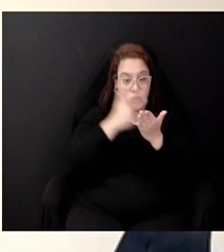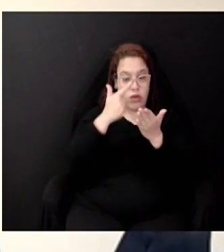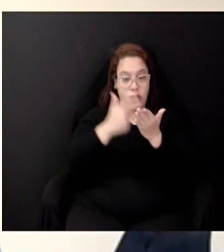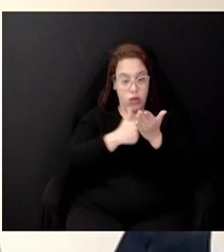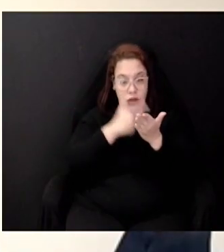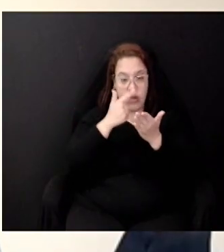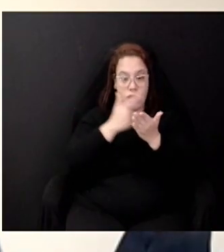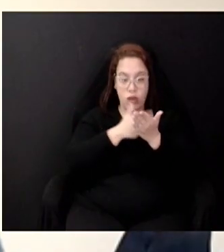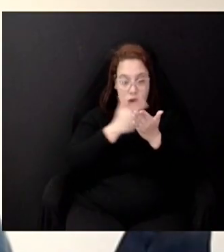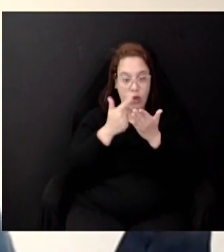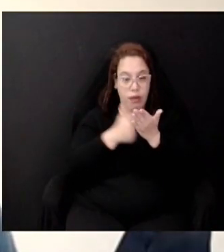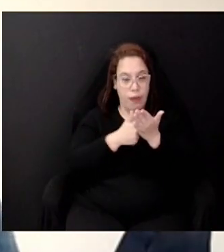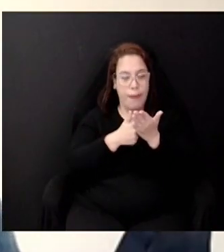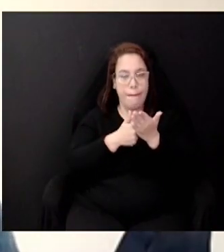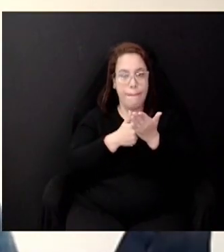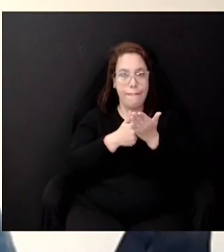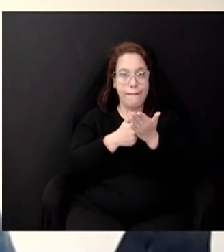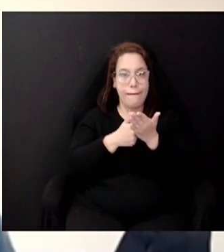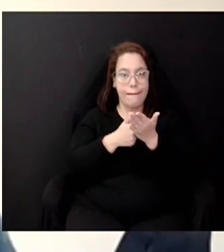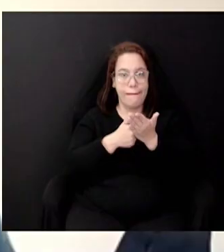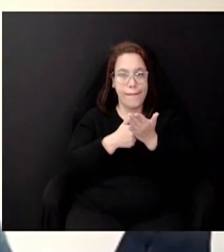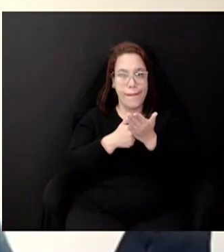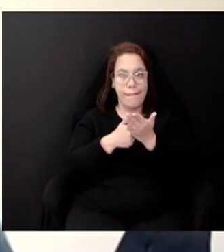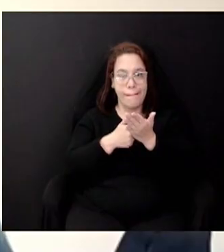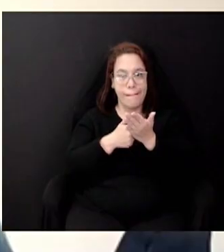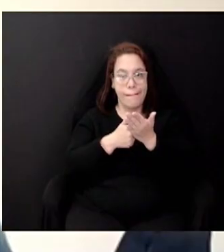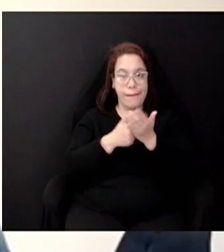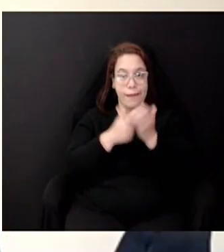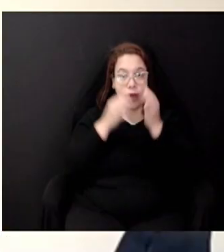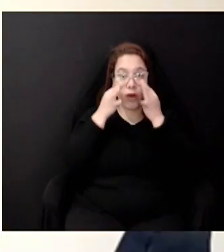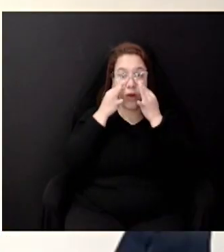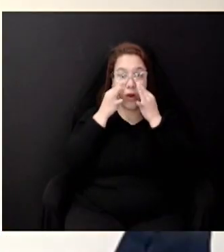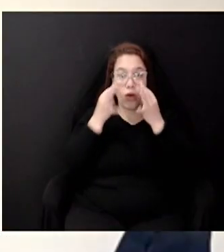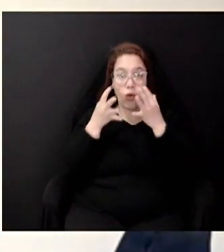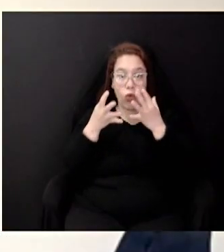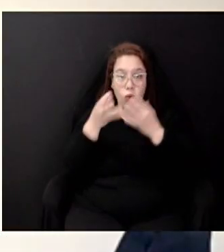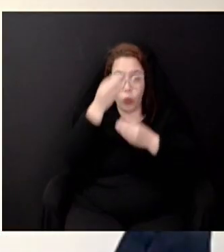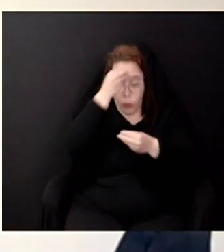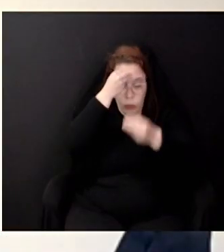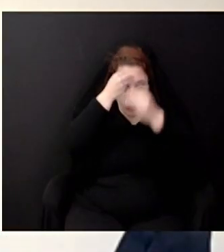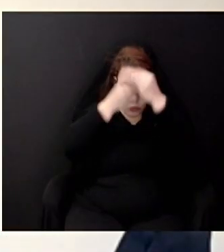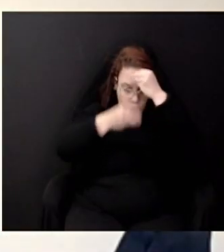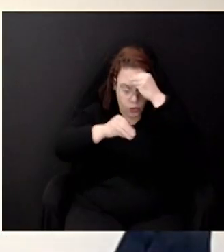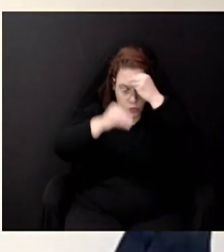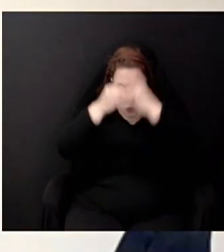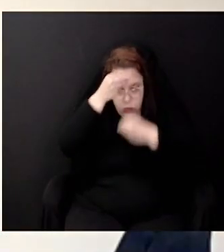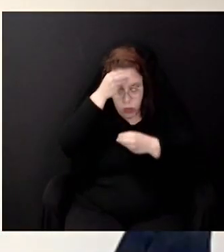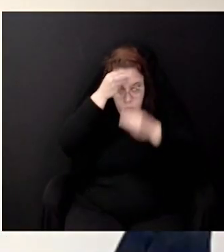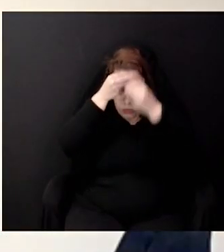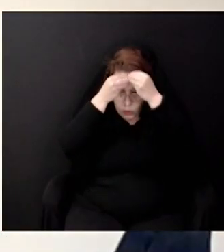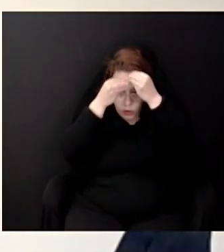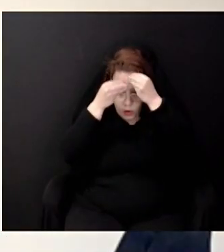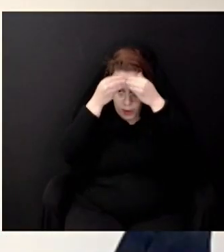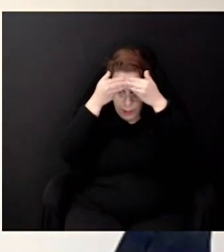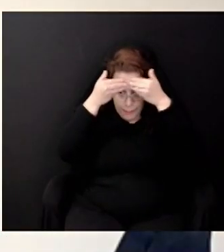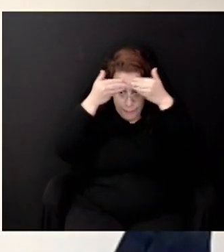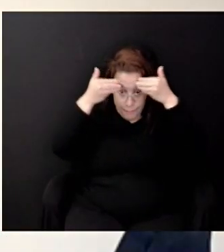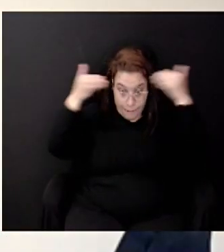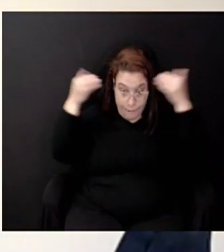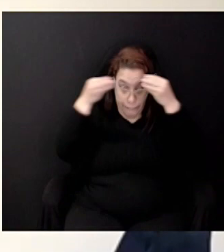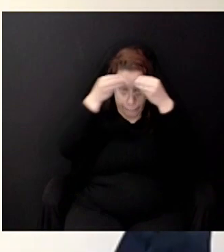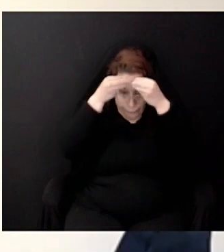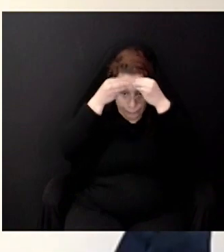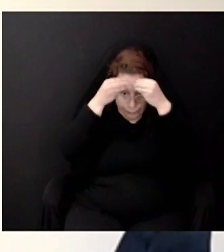gente estar atento, para conseguir absorver o conteúdo, se a gente estiver com a nossa atenção